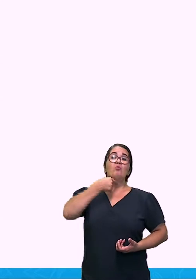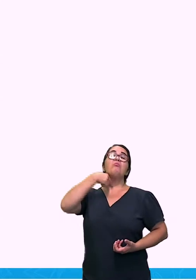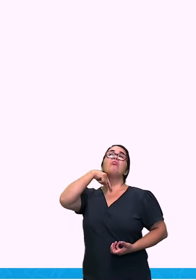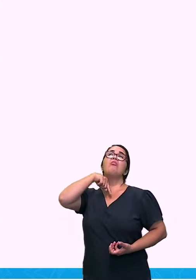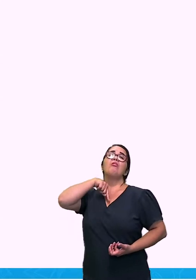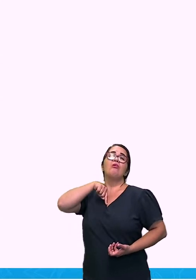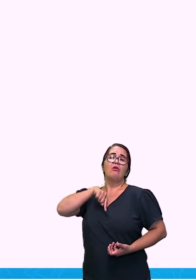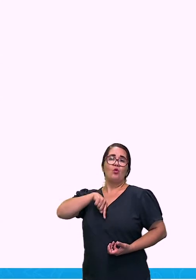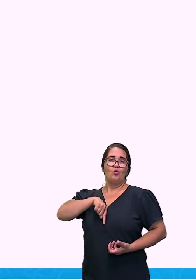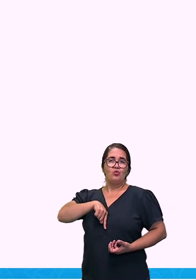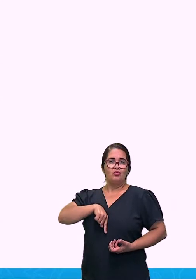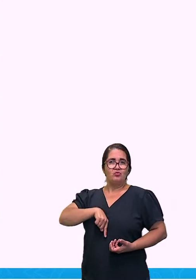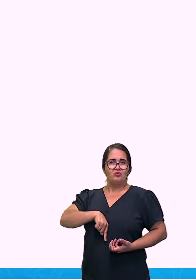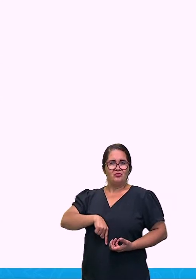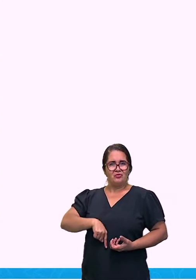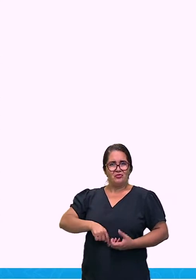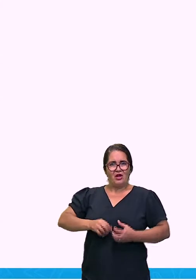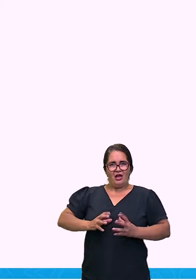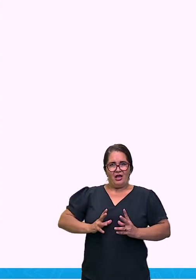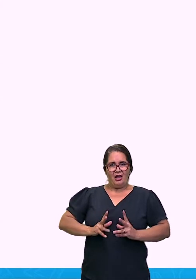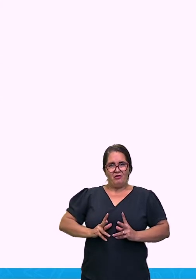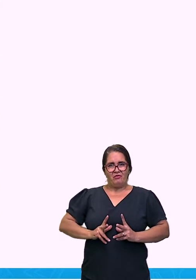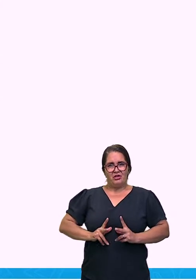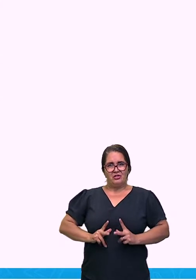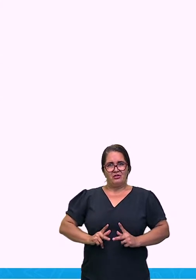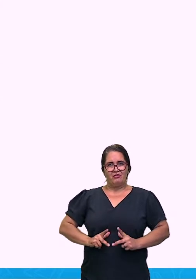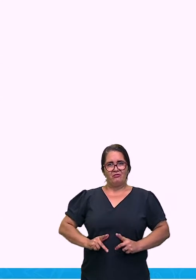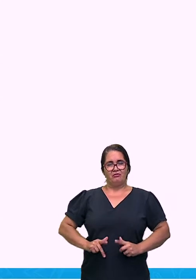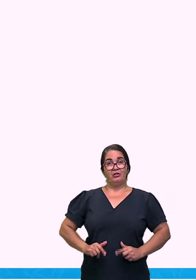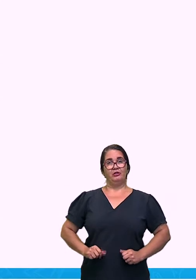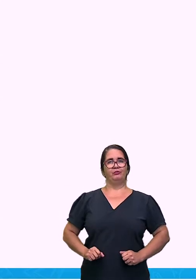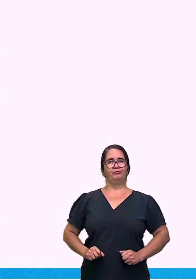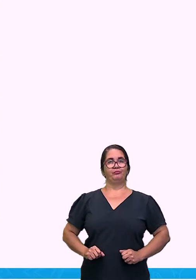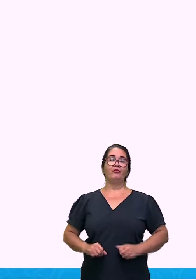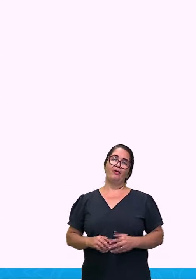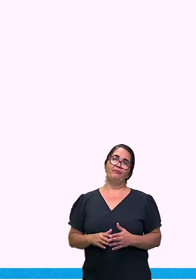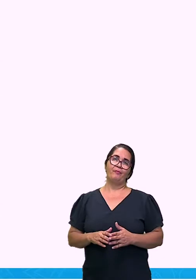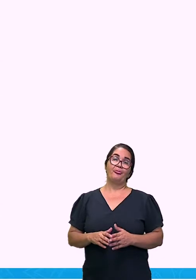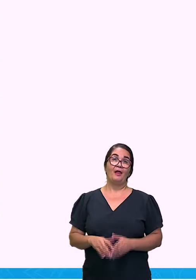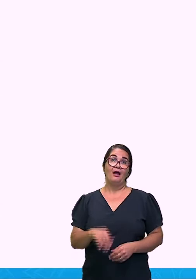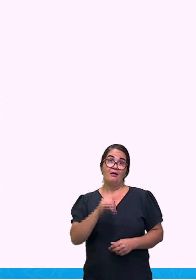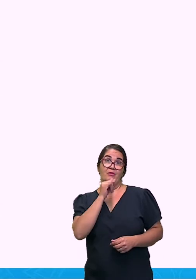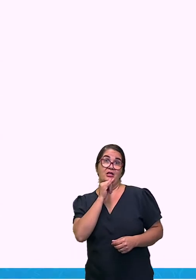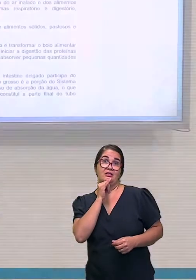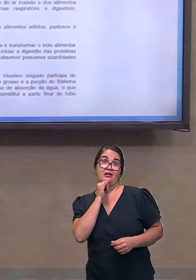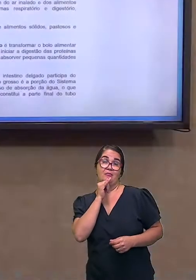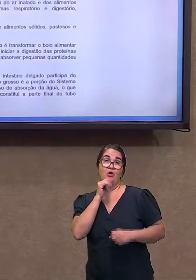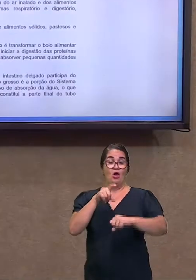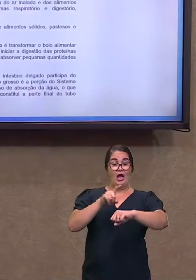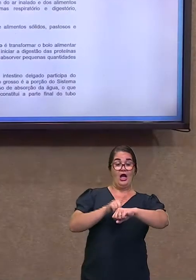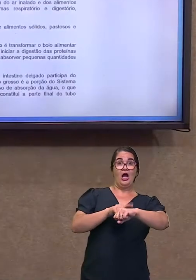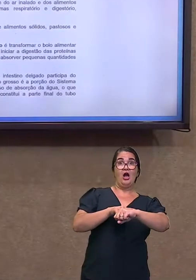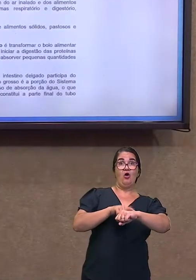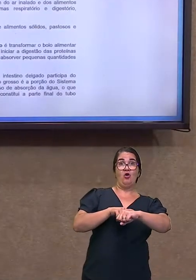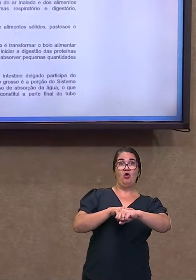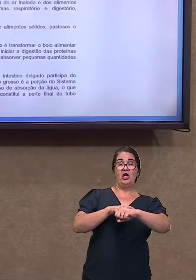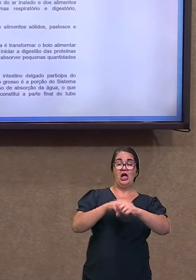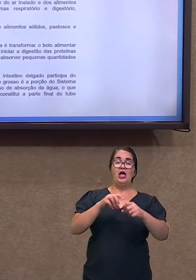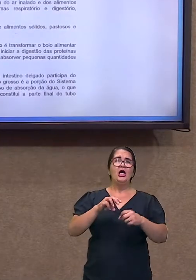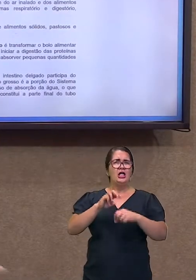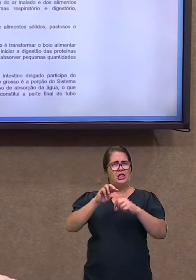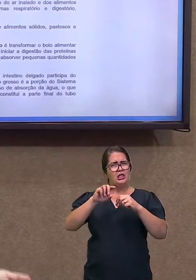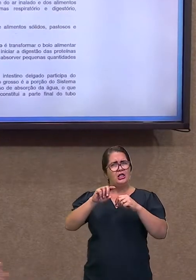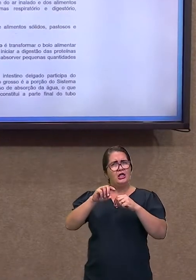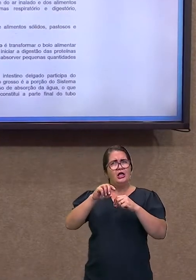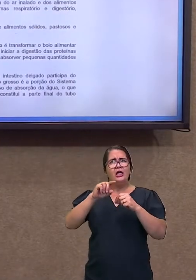então, depois de 2, 3 horas que eu comi, é que essa digestão vai começar a acontecer? Não, você